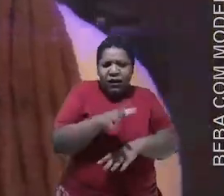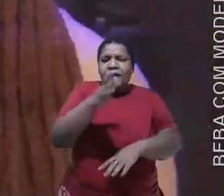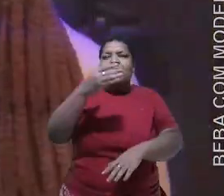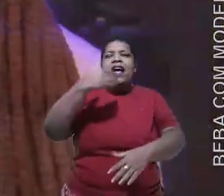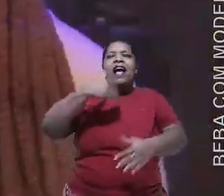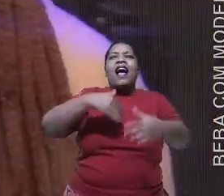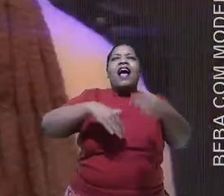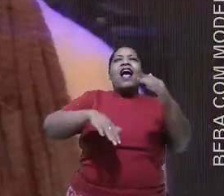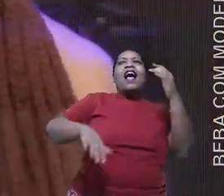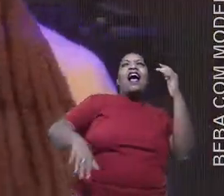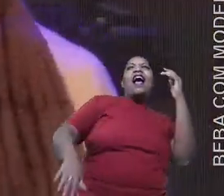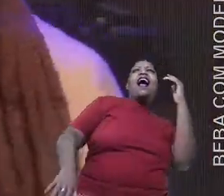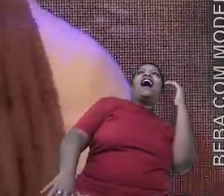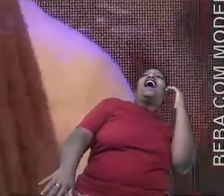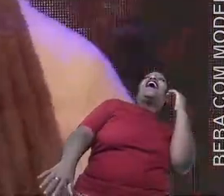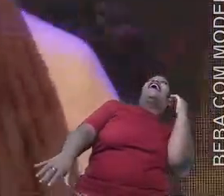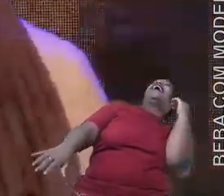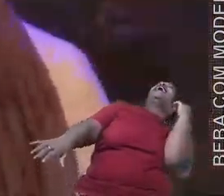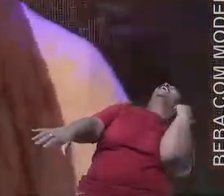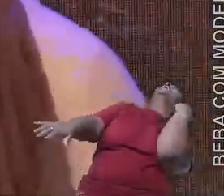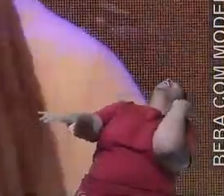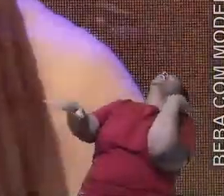E aí